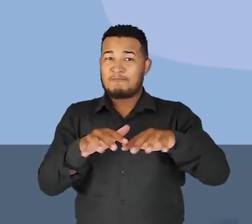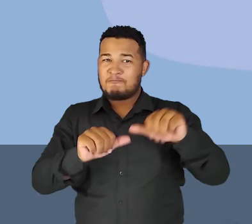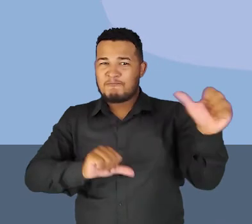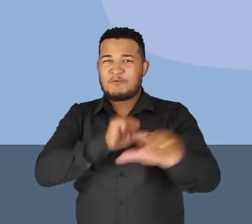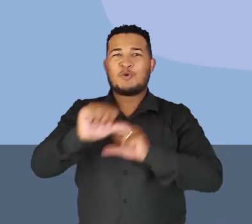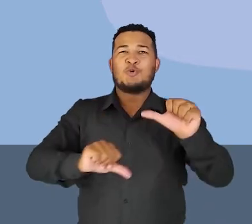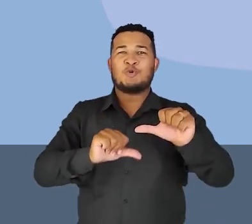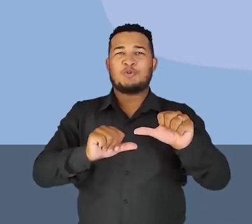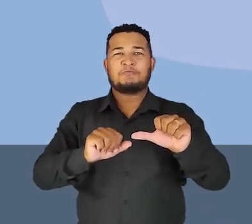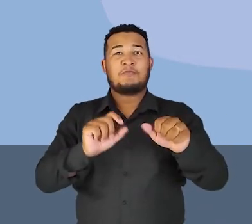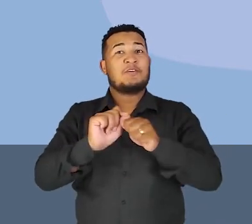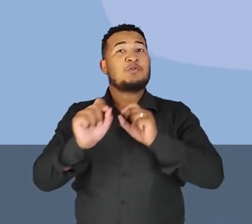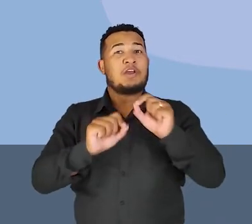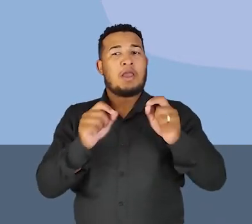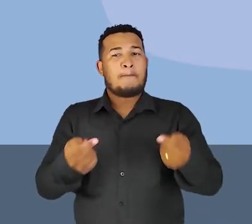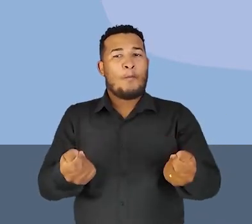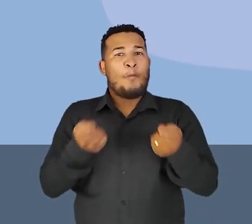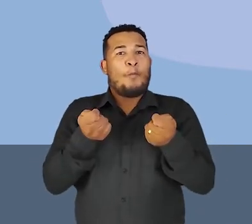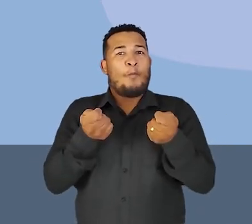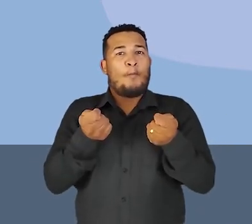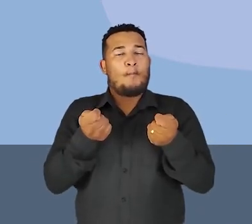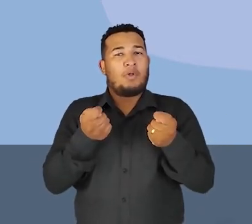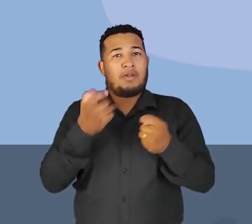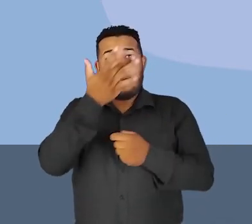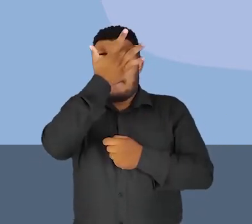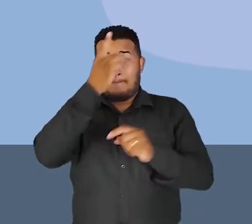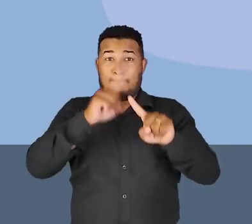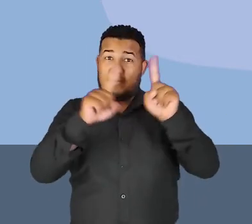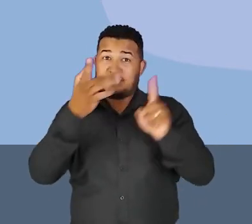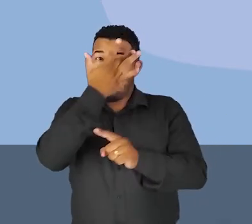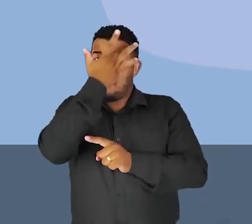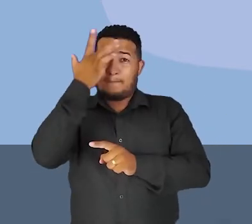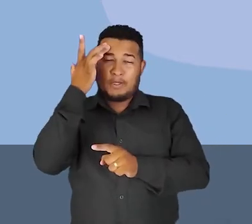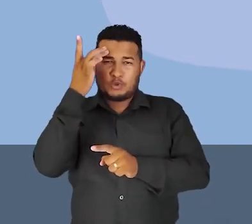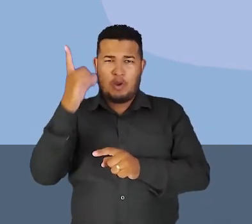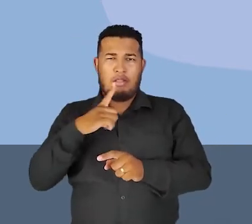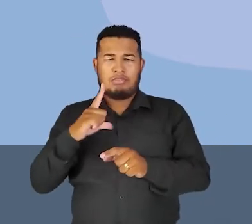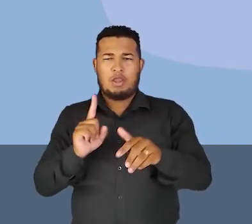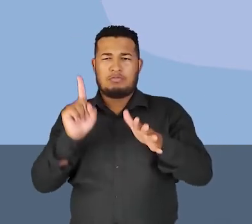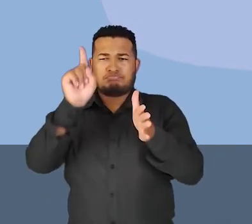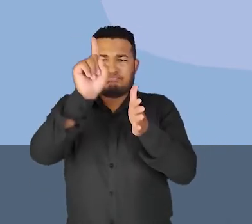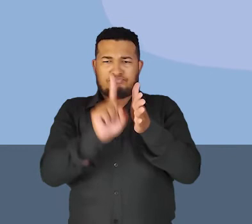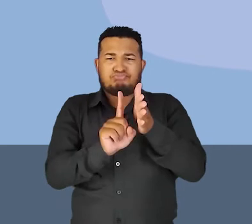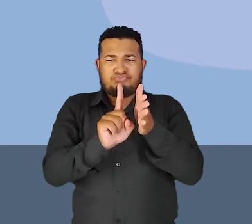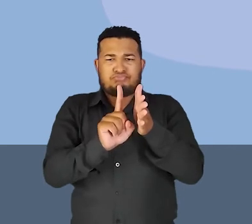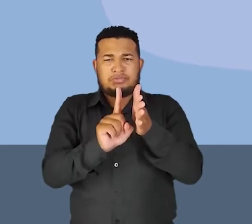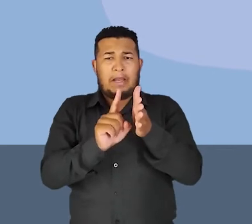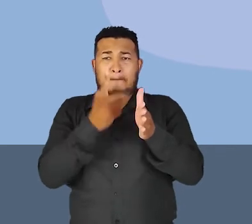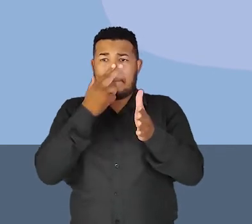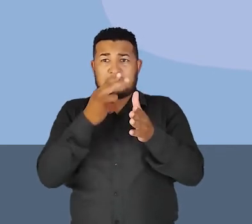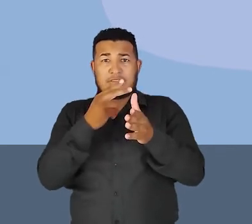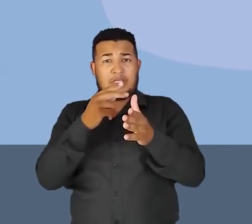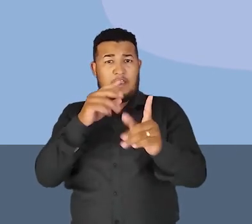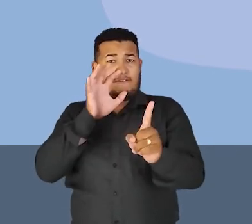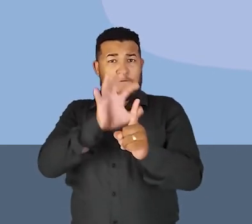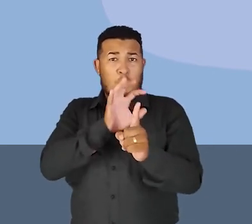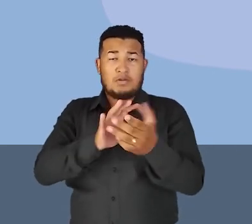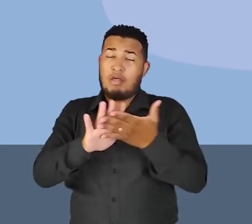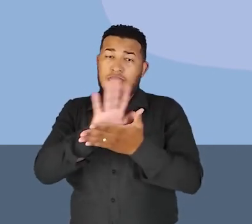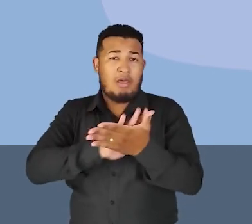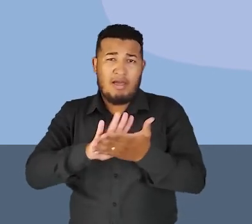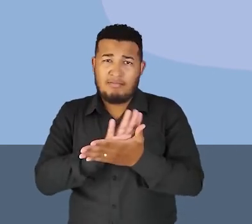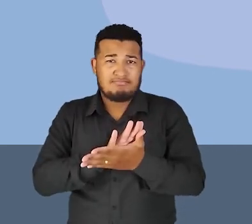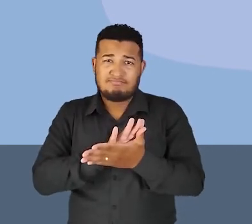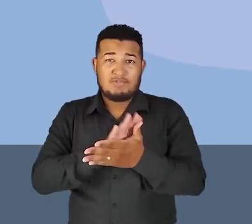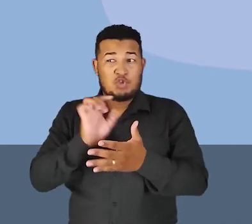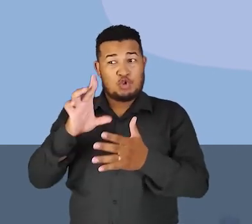movimento. Mas a pessoa que está em cima do ônibus não está sofrendo o efeito desta força da pastilha